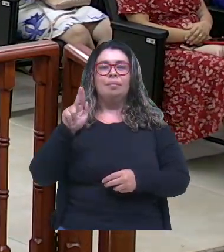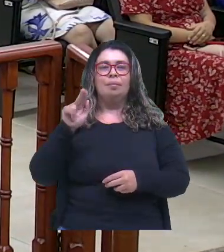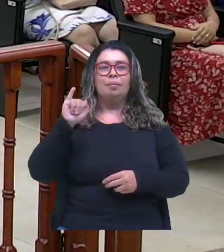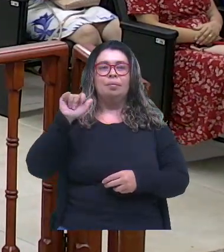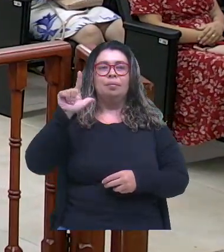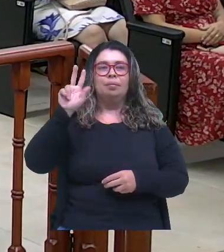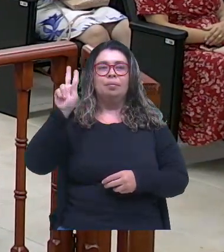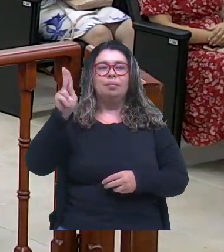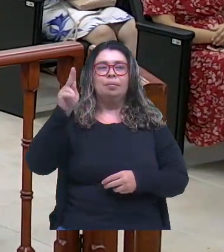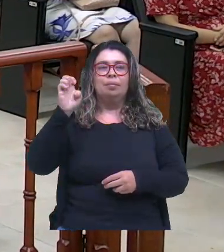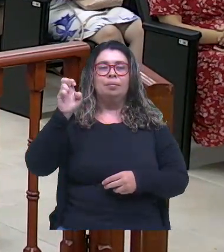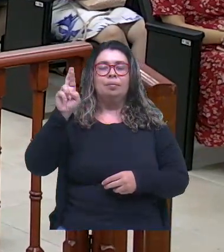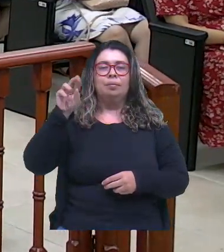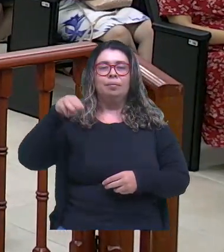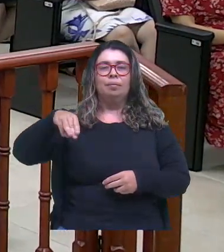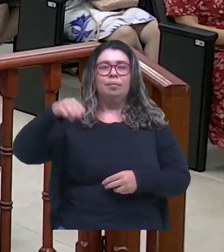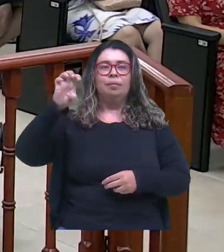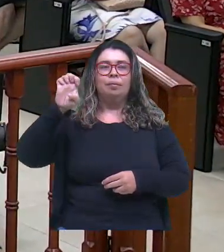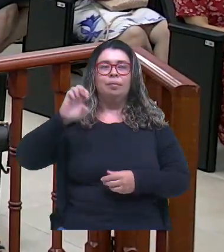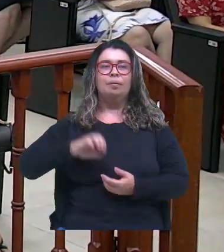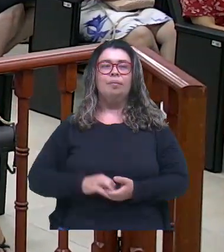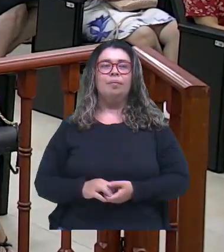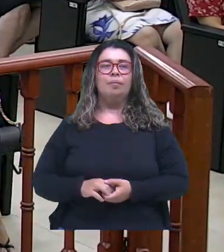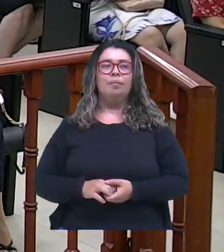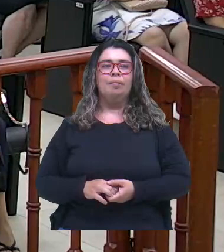assessor municipal. Muito obrigado pela presença.